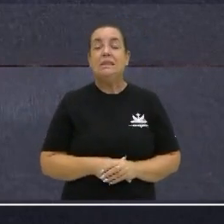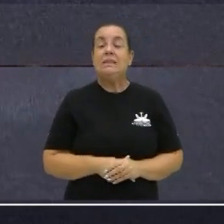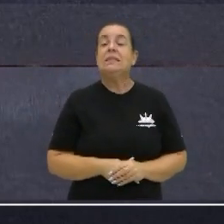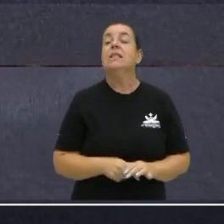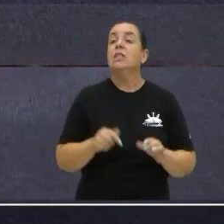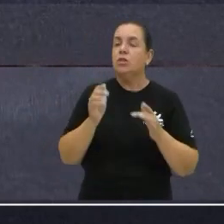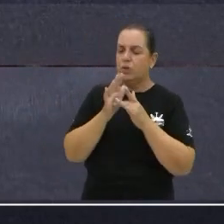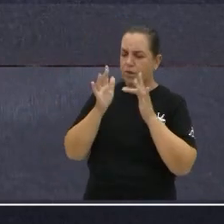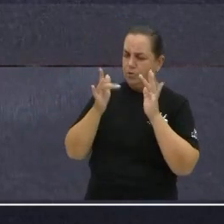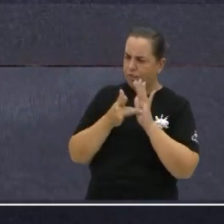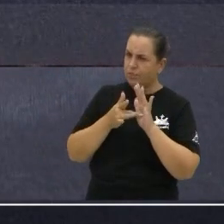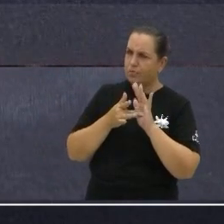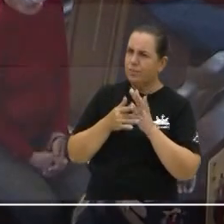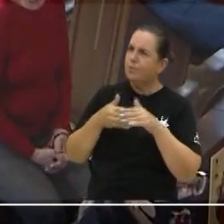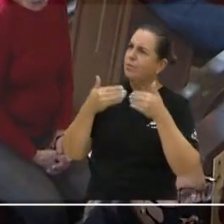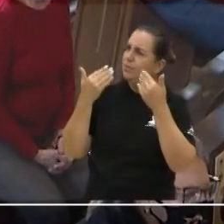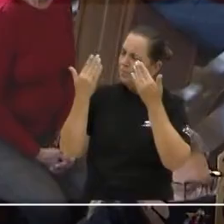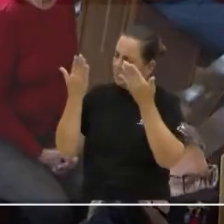vós. Diga: